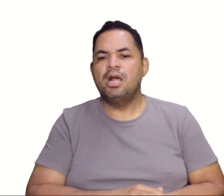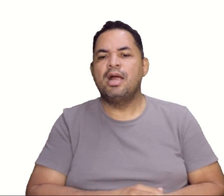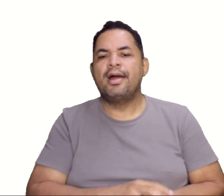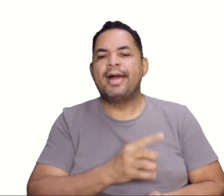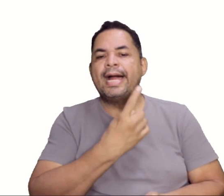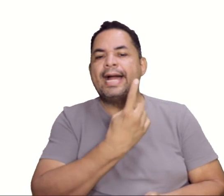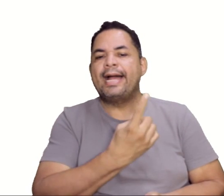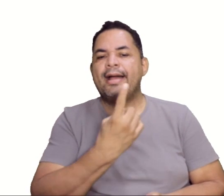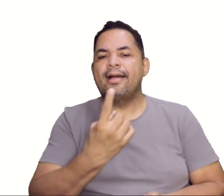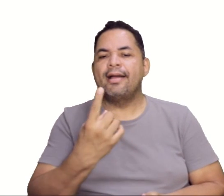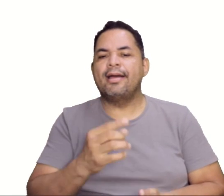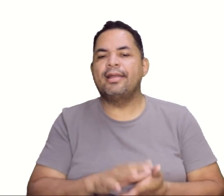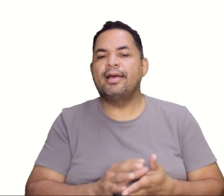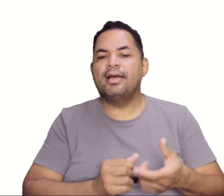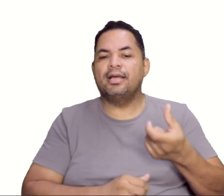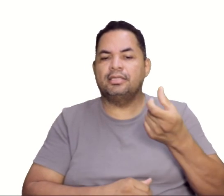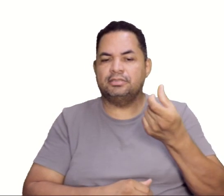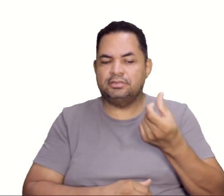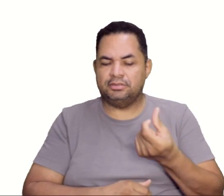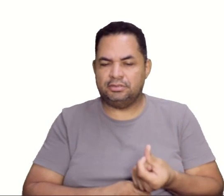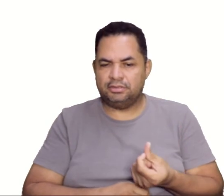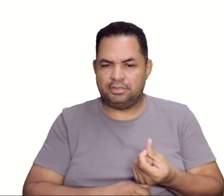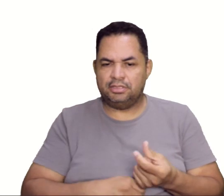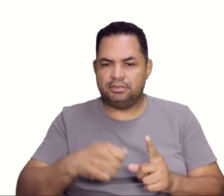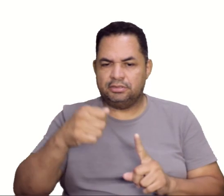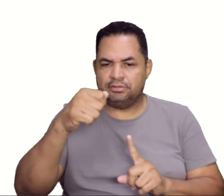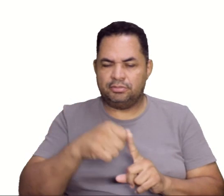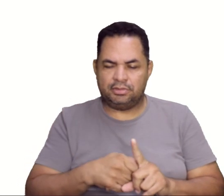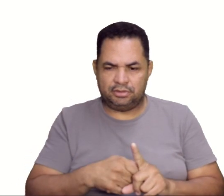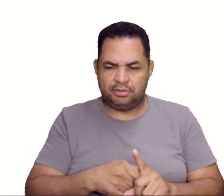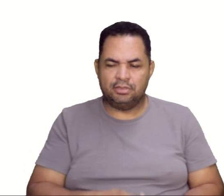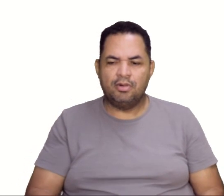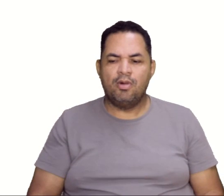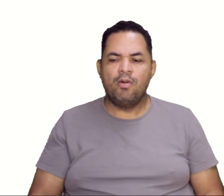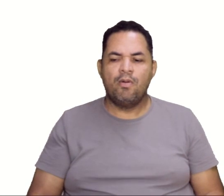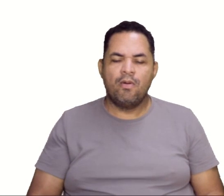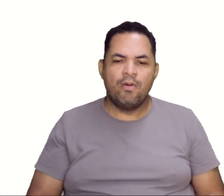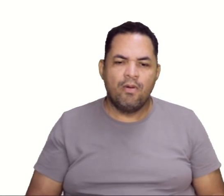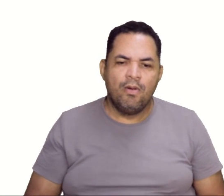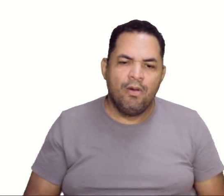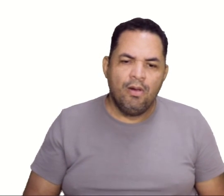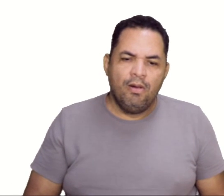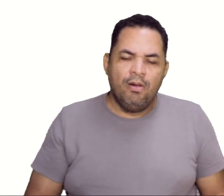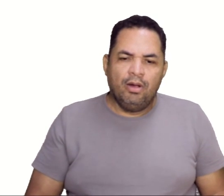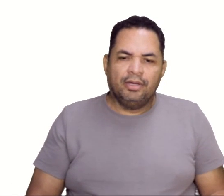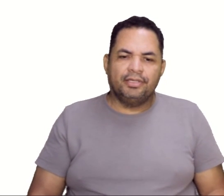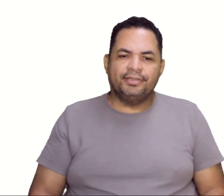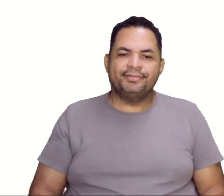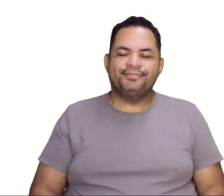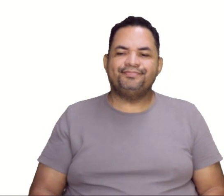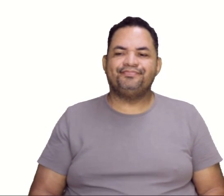amarelinho aqui quanto receberá de juros então a pergunta já vem no começo né juros Ah no final de dois